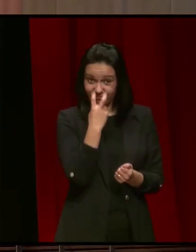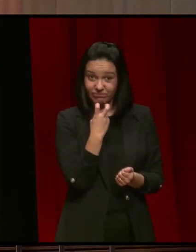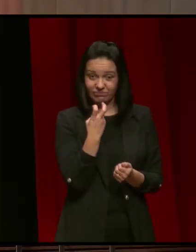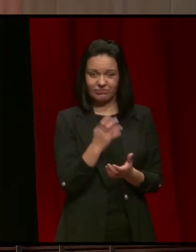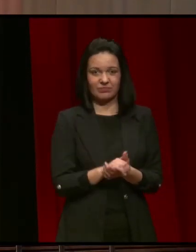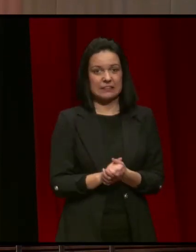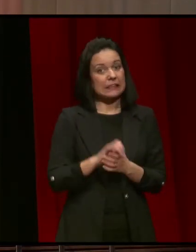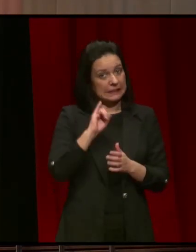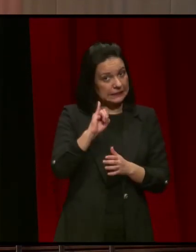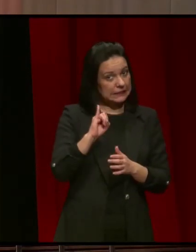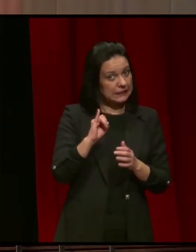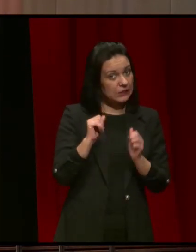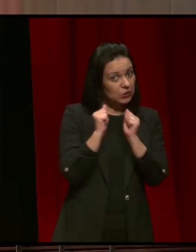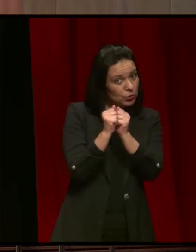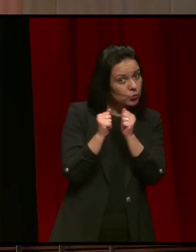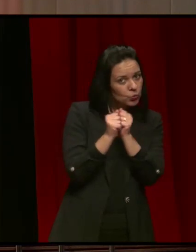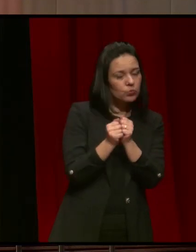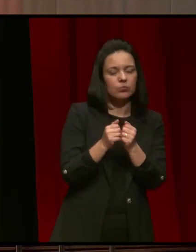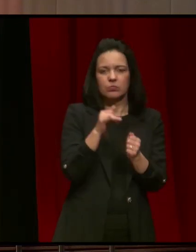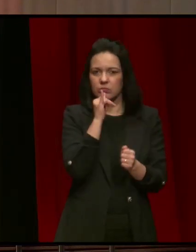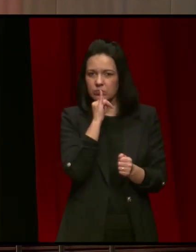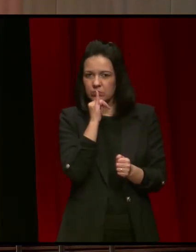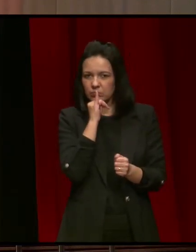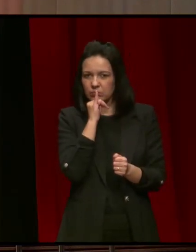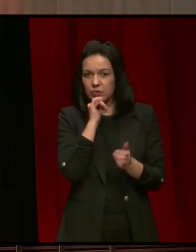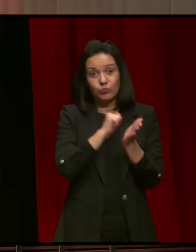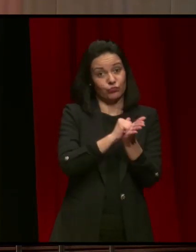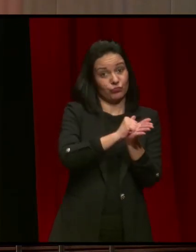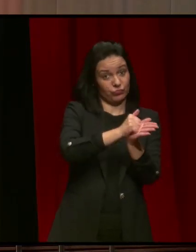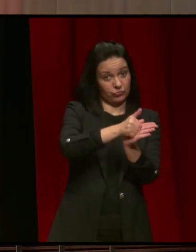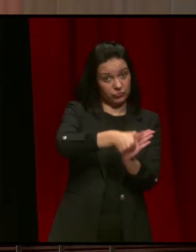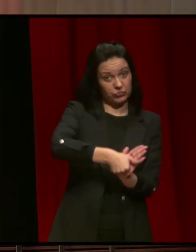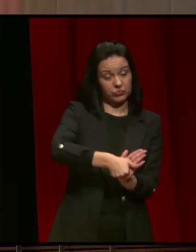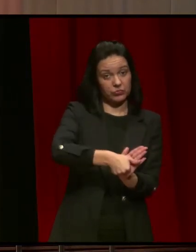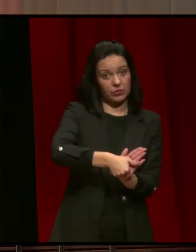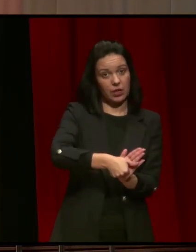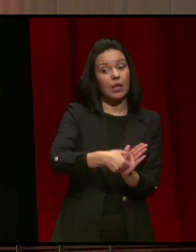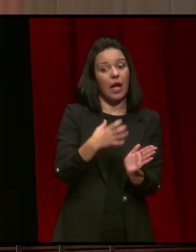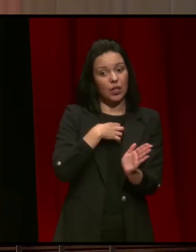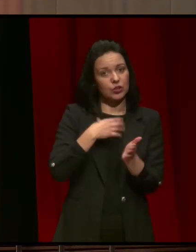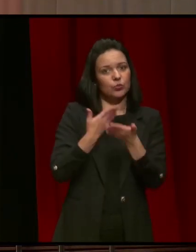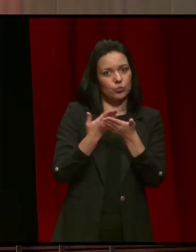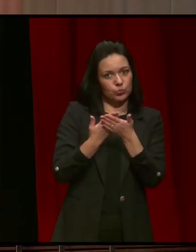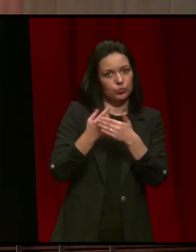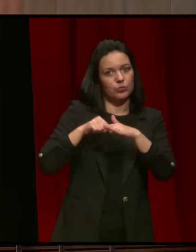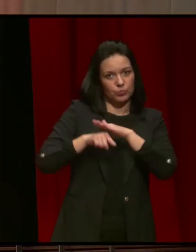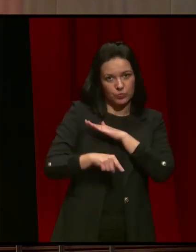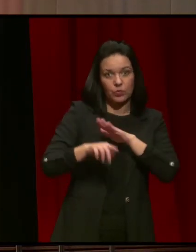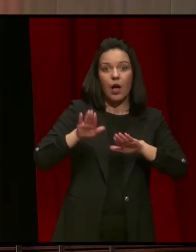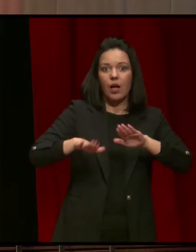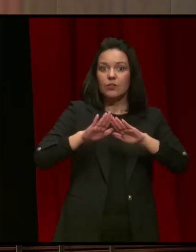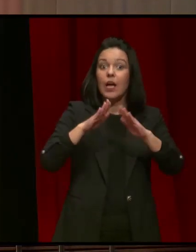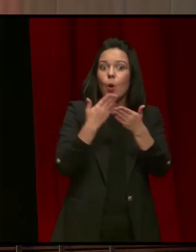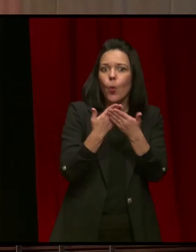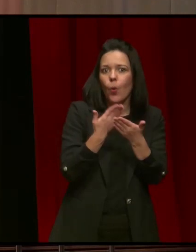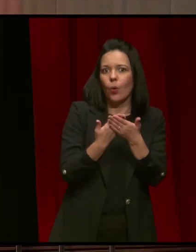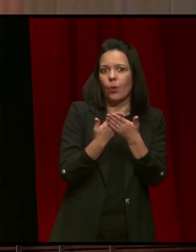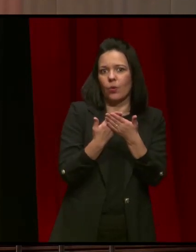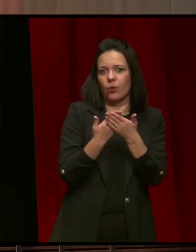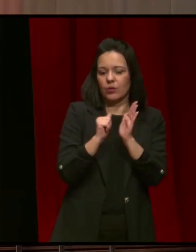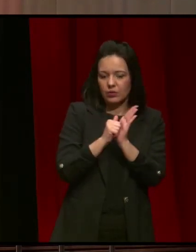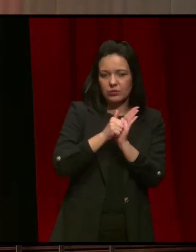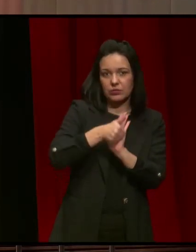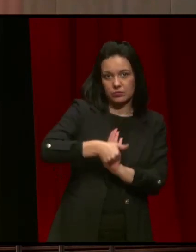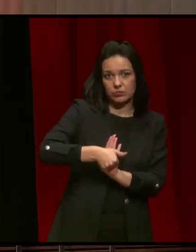quer trabalhar mais, síndrome de Down é uma coisa um pouco mais complexa, porque tem que ter mais conhecimento, de repente vai numa escola que trabalha com crianças com síndrome de